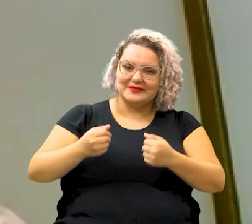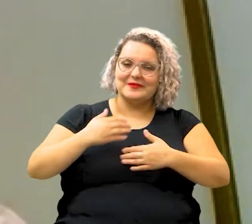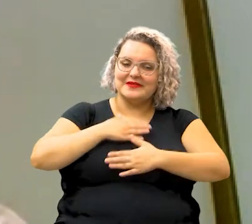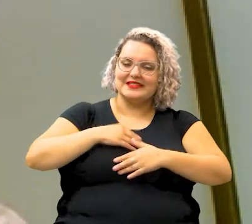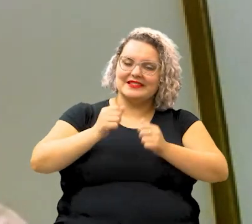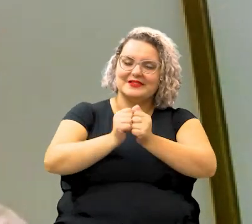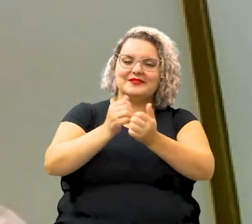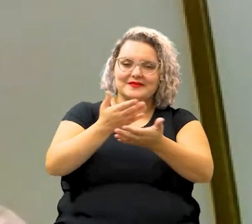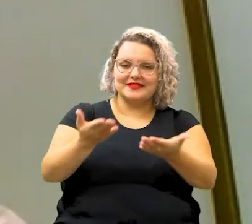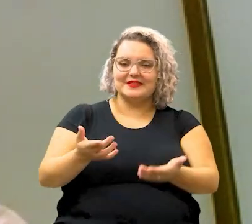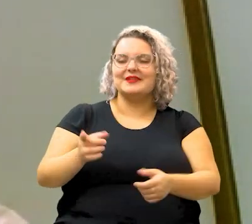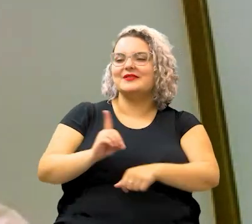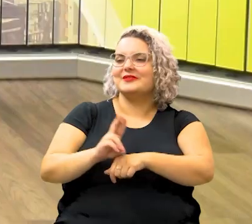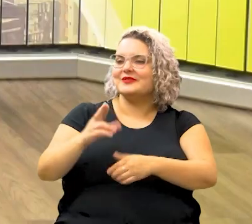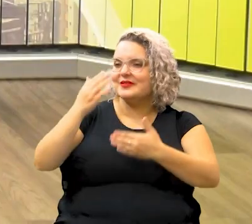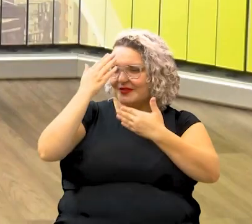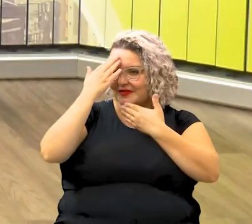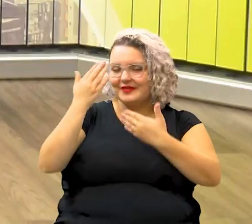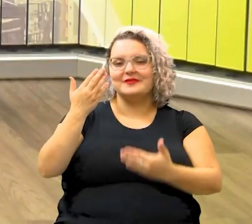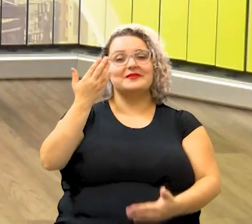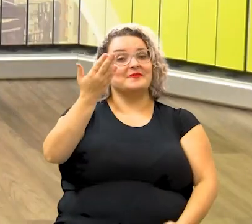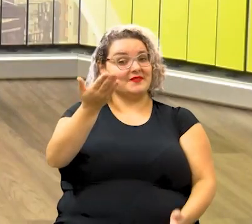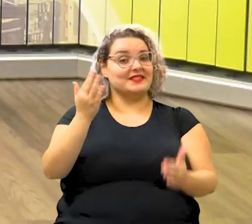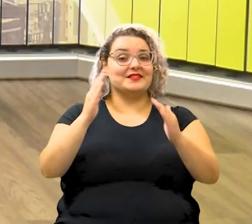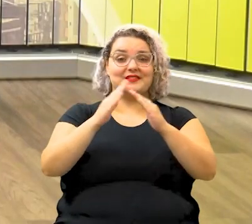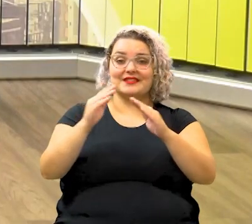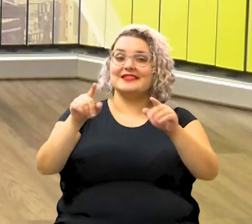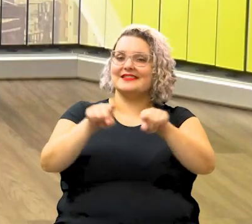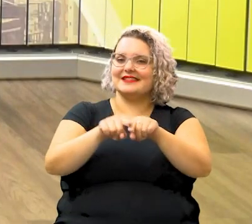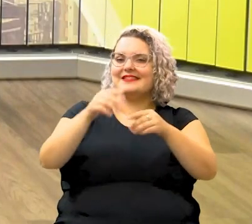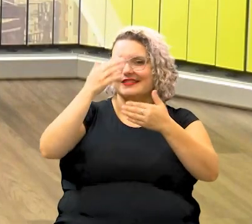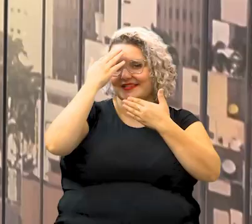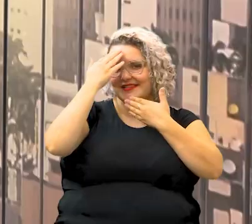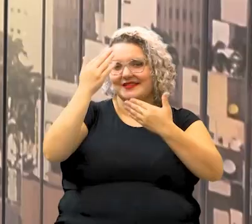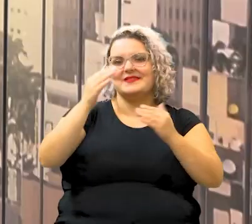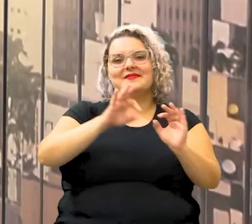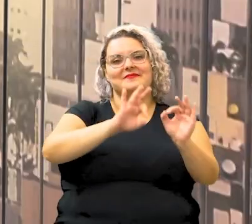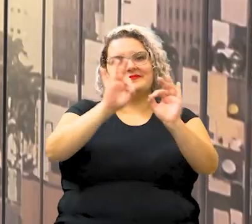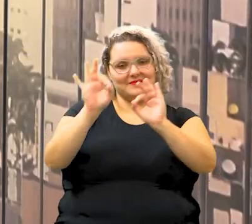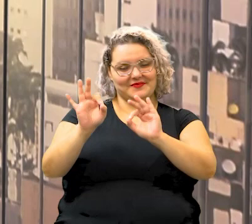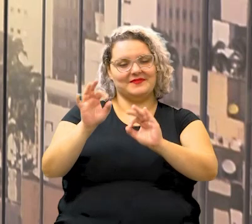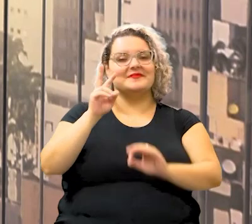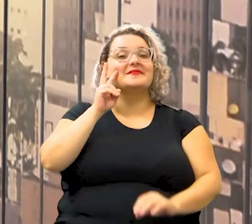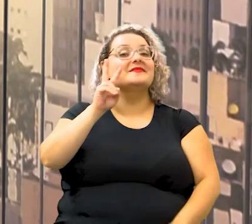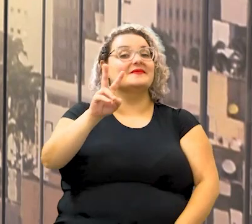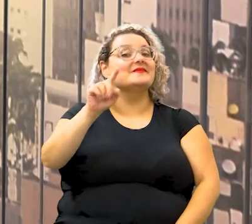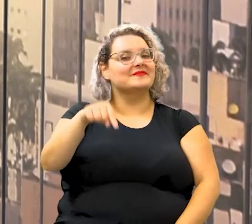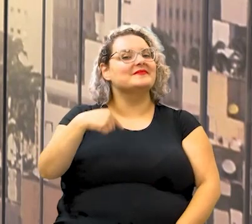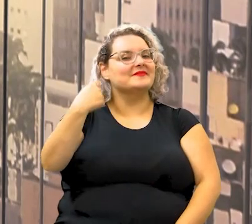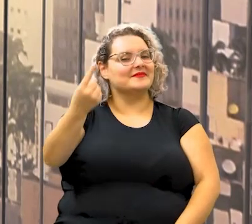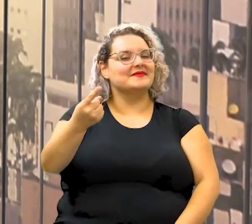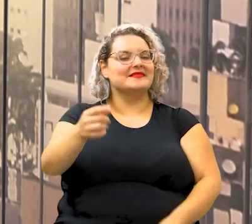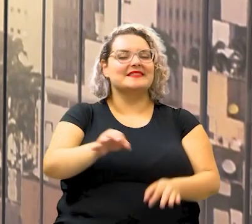aqui com vocês. Então, doutora, mais uma vez, muito obrigada. A você de casa também, muito obrigada pela sua companhia. A